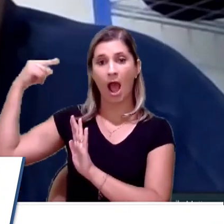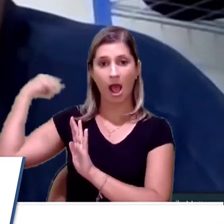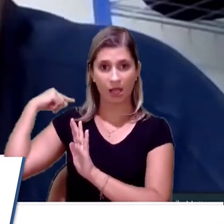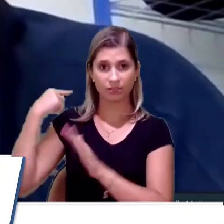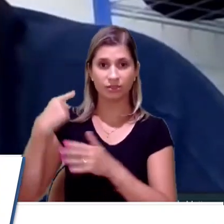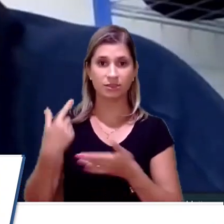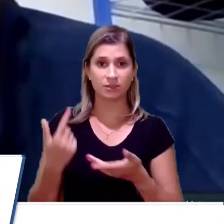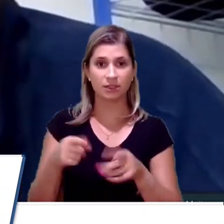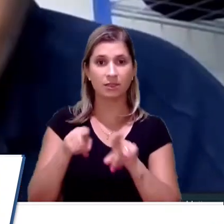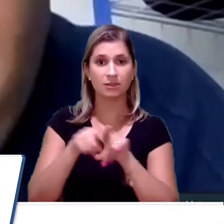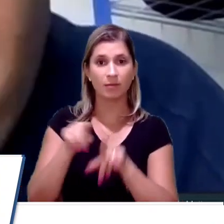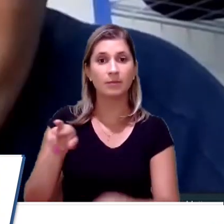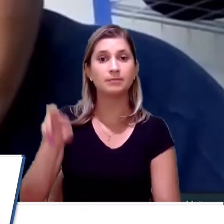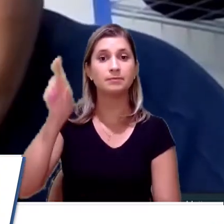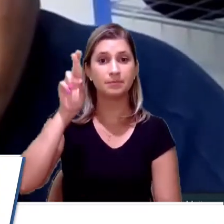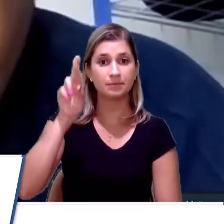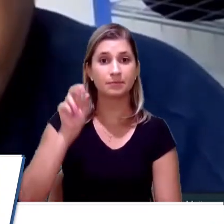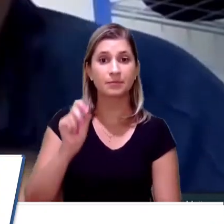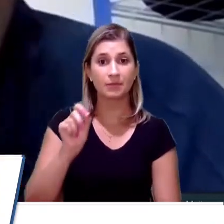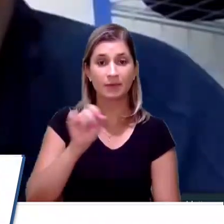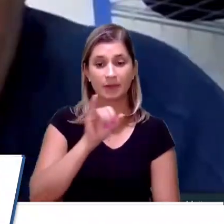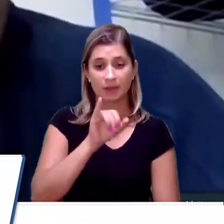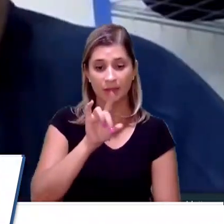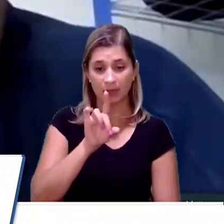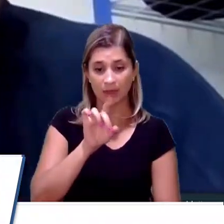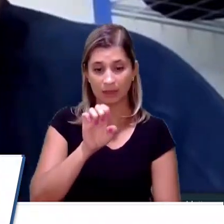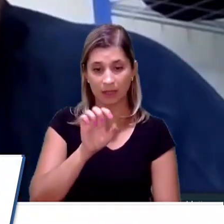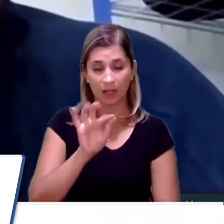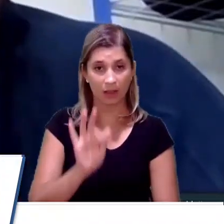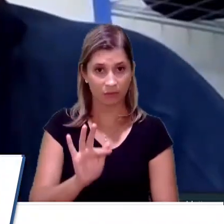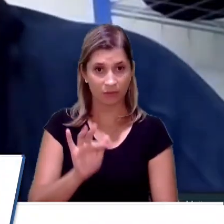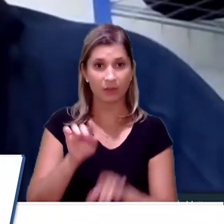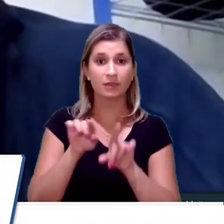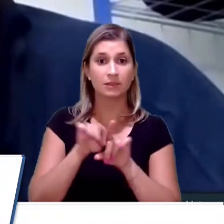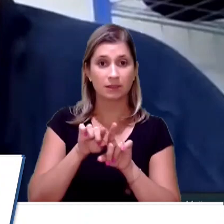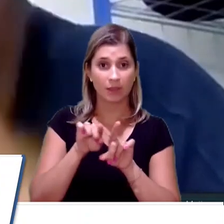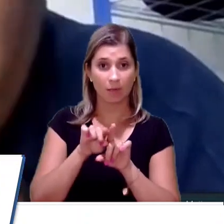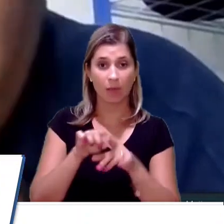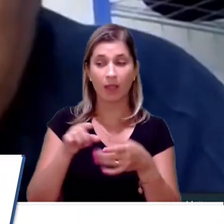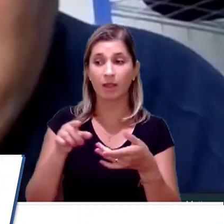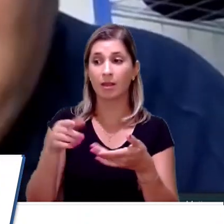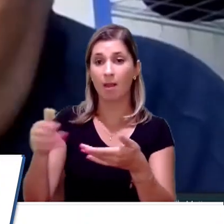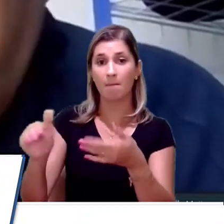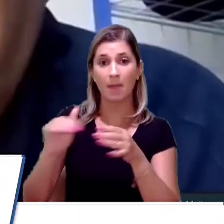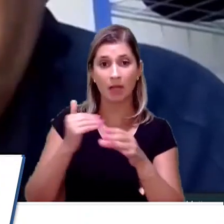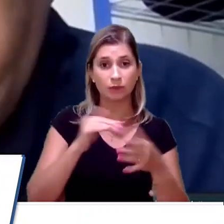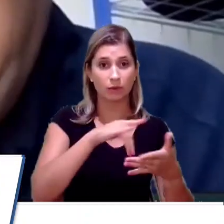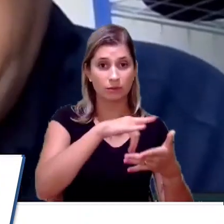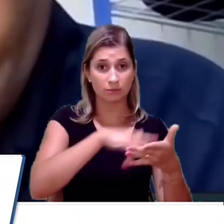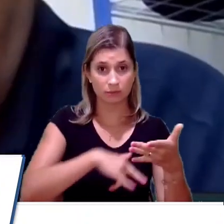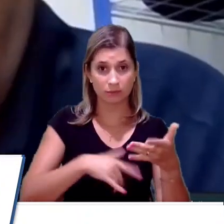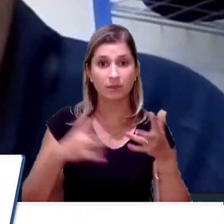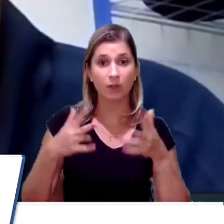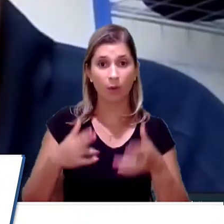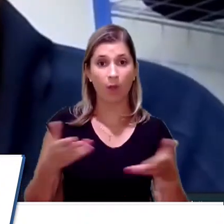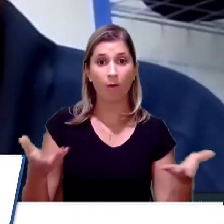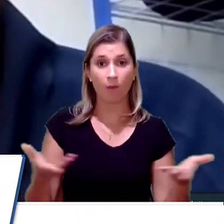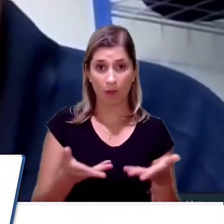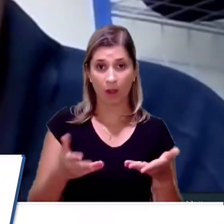de quem? Da Indef, e mandou remeter a documentação, como está no acordo, à Câmara